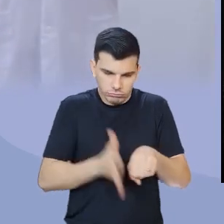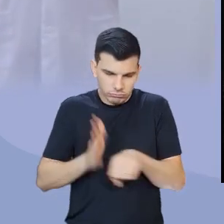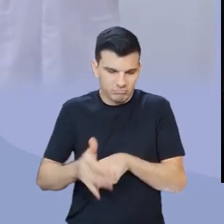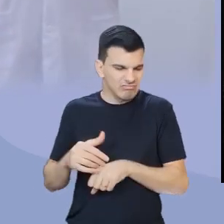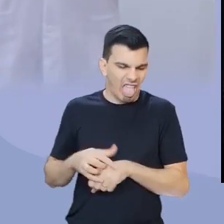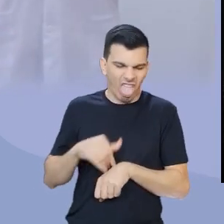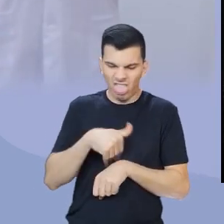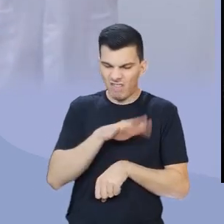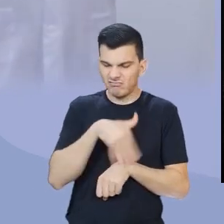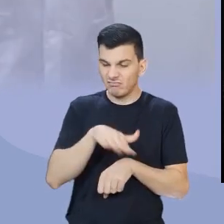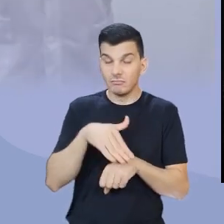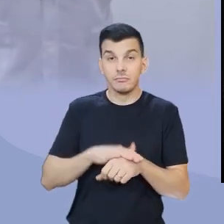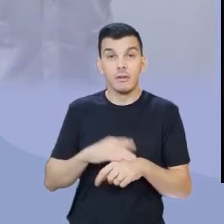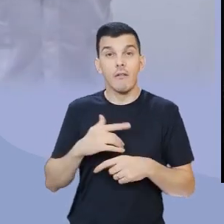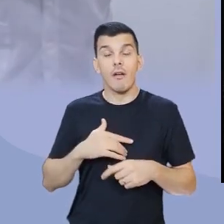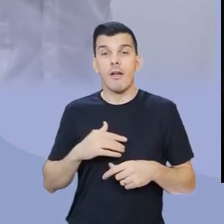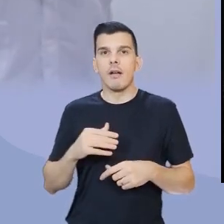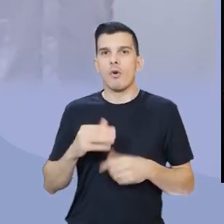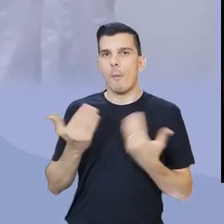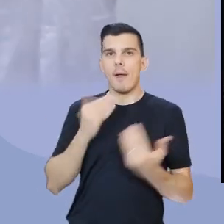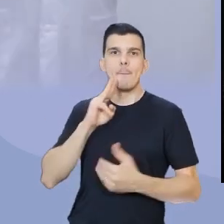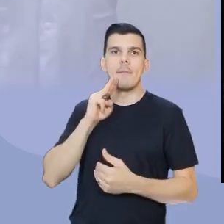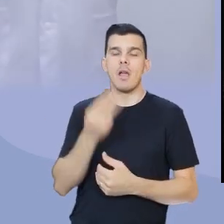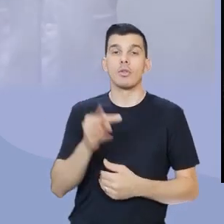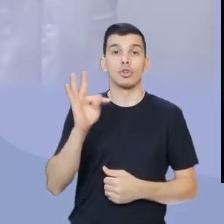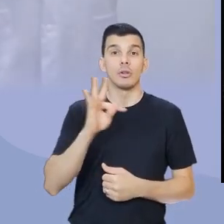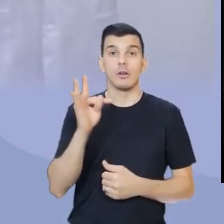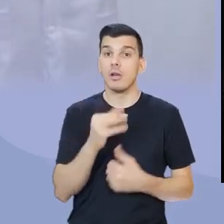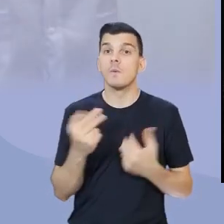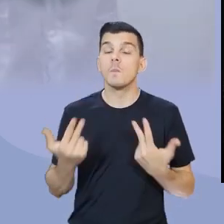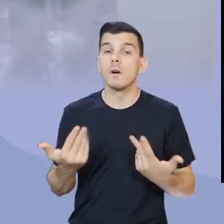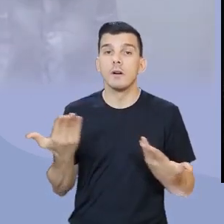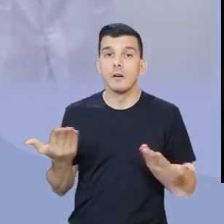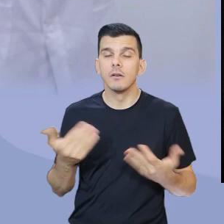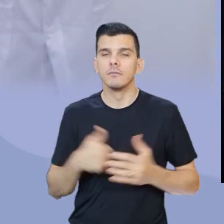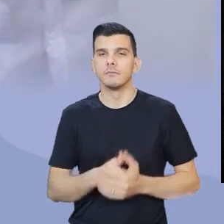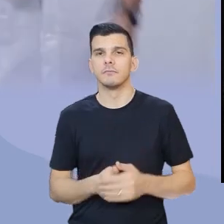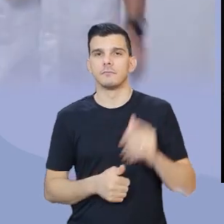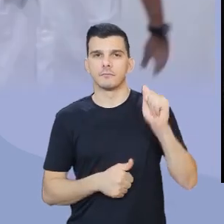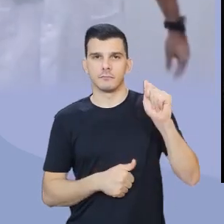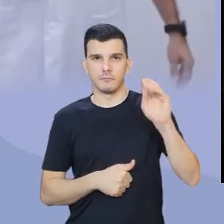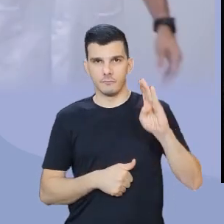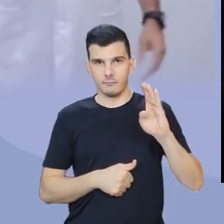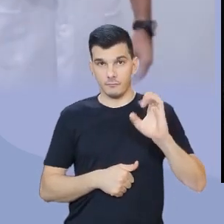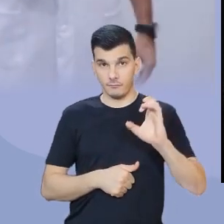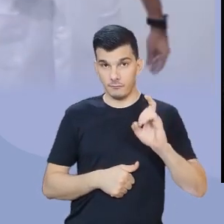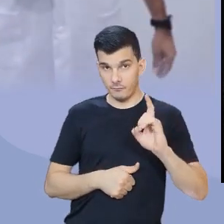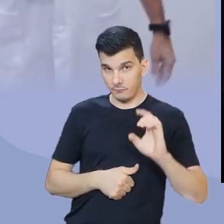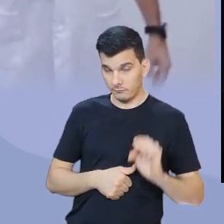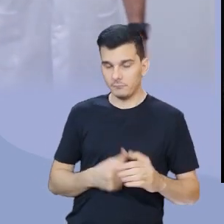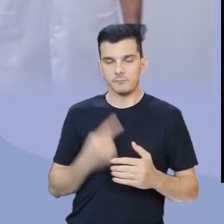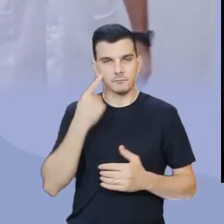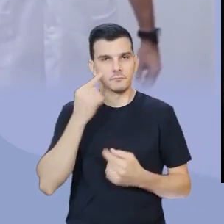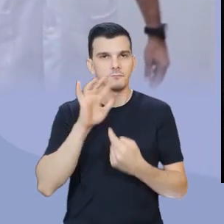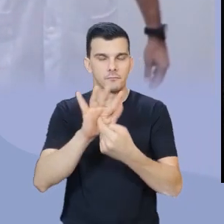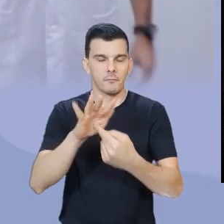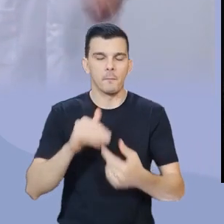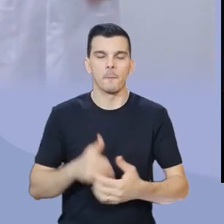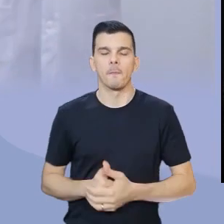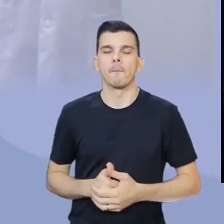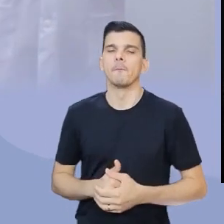e hábitos alimentares em 1 milhão de toneladas é igual a... Vamos ver a resposta. Vou passar aqui para você